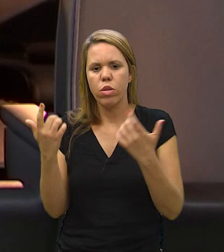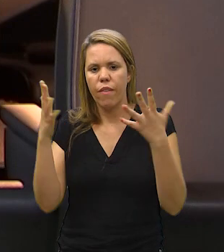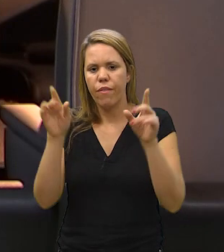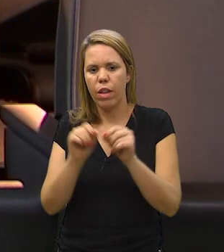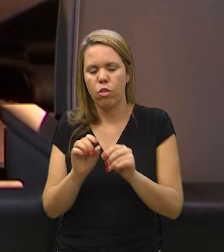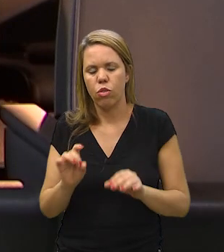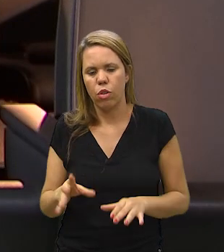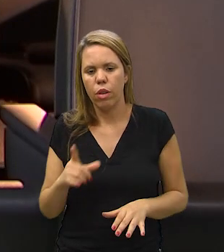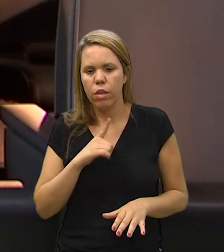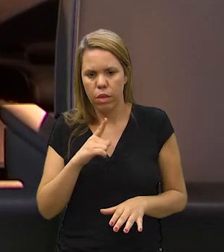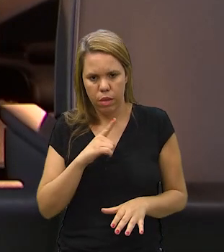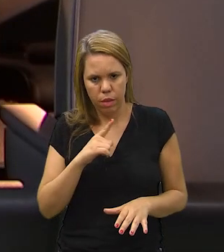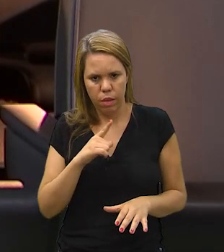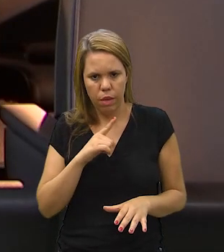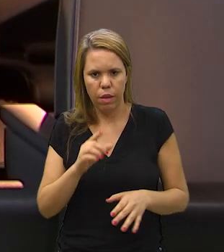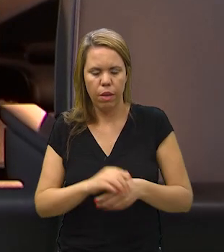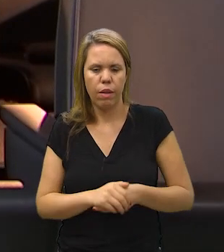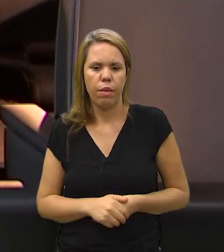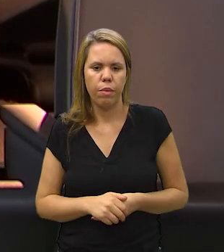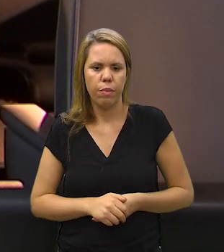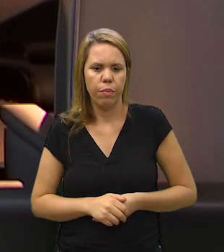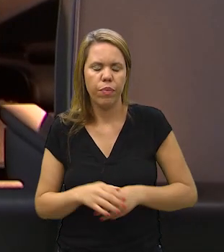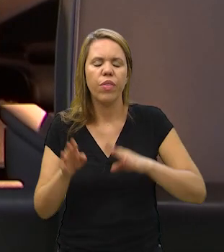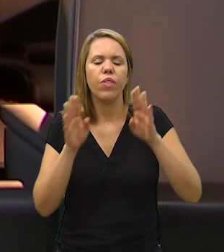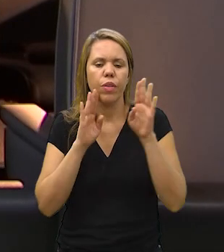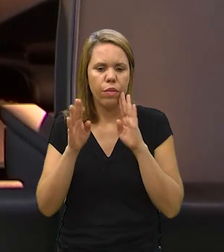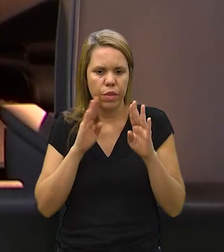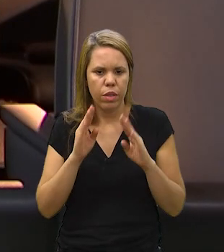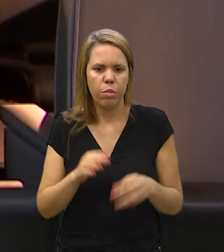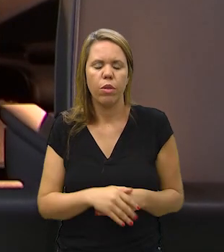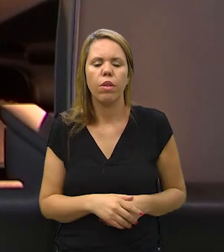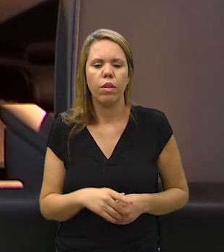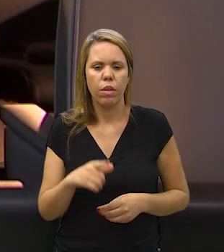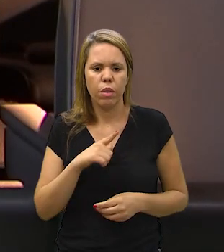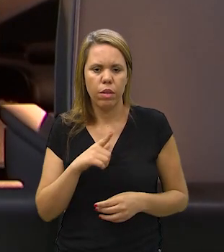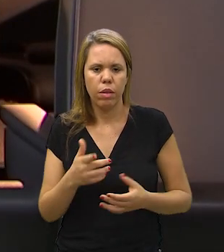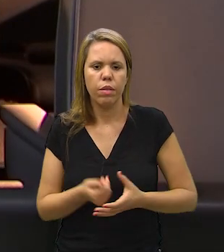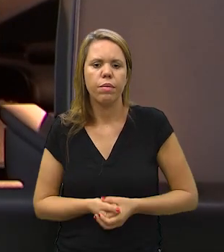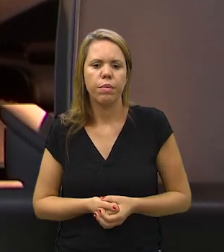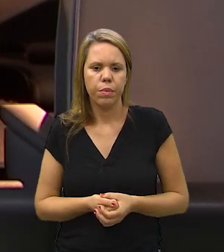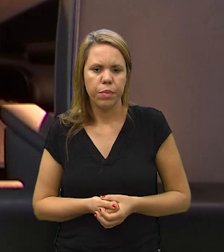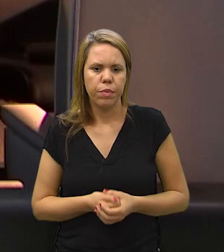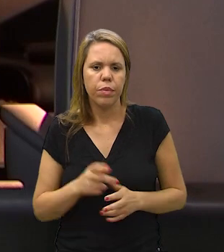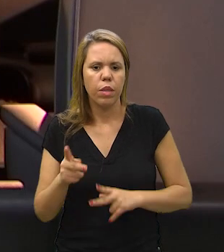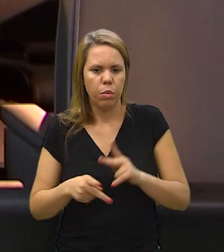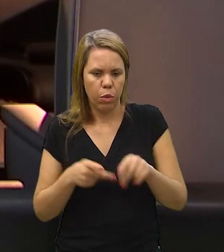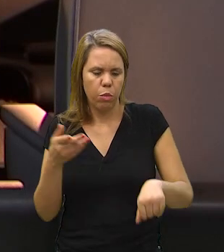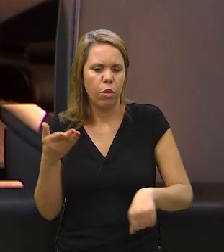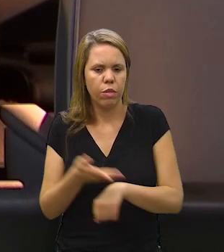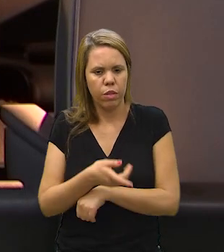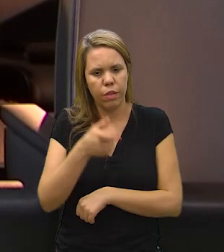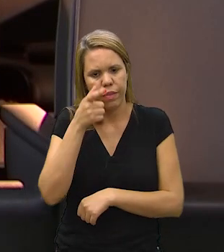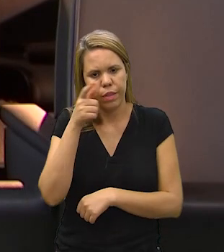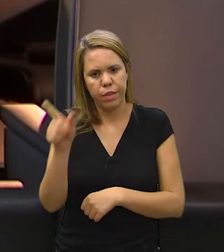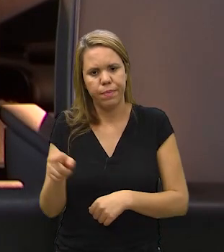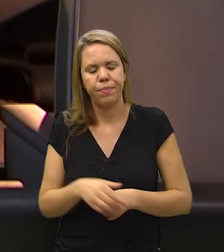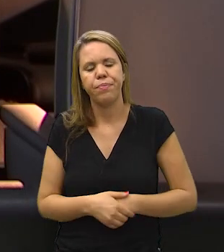Mas a gente tem uma página no Facebook, né? Do Não é Simples Assim. O pessoal pode estar acessando por